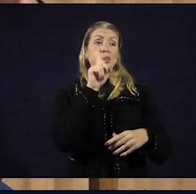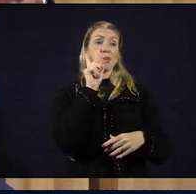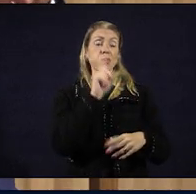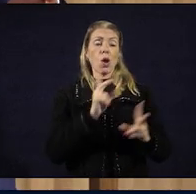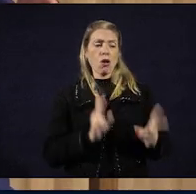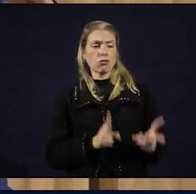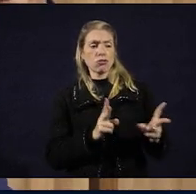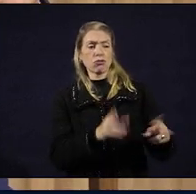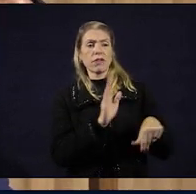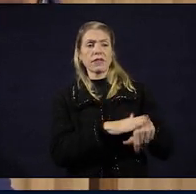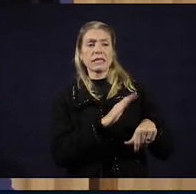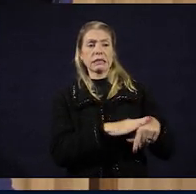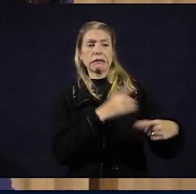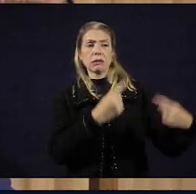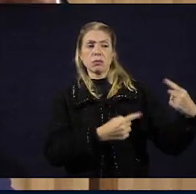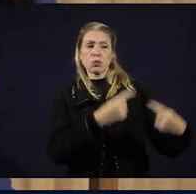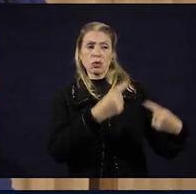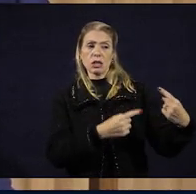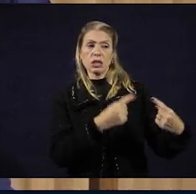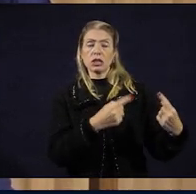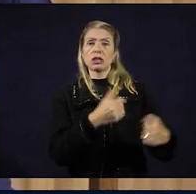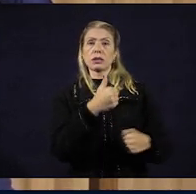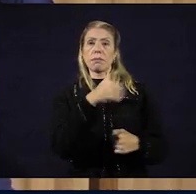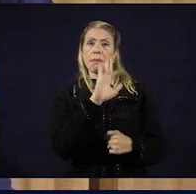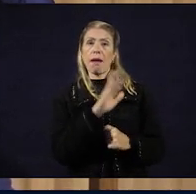praticando políticas mas